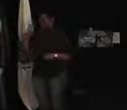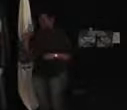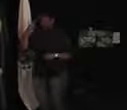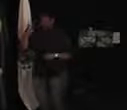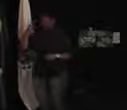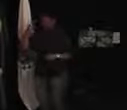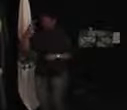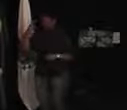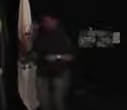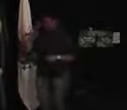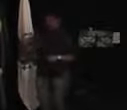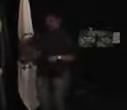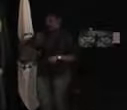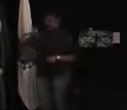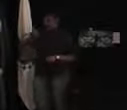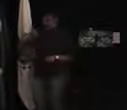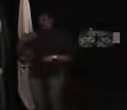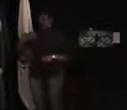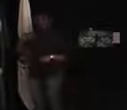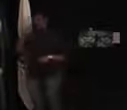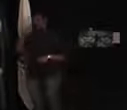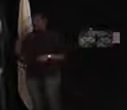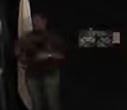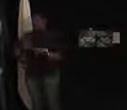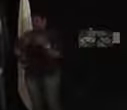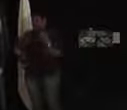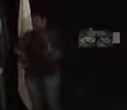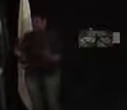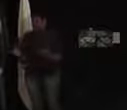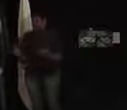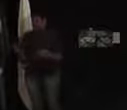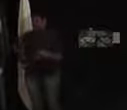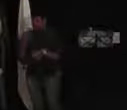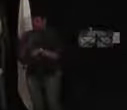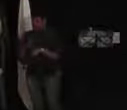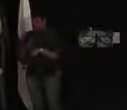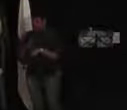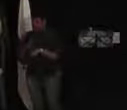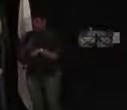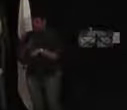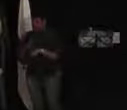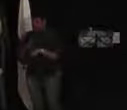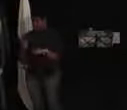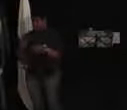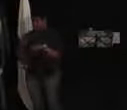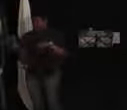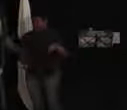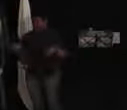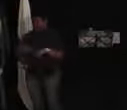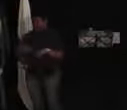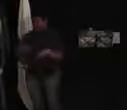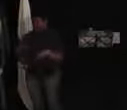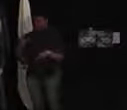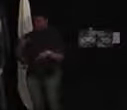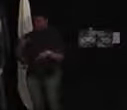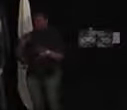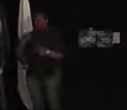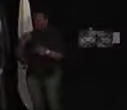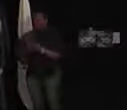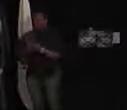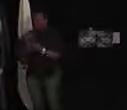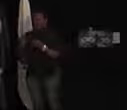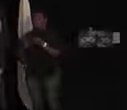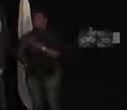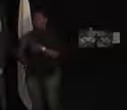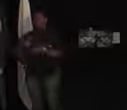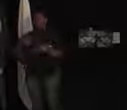isso. Parece uma coisa simples, mas na prática, na dinâmica de sala de aula, não é tão simples.